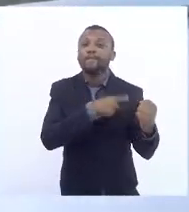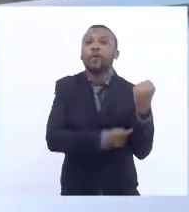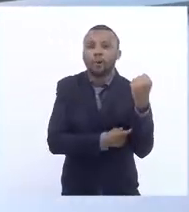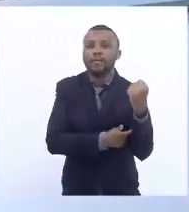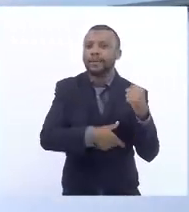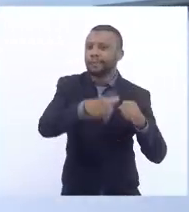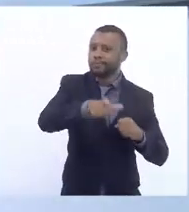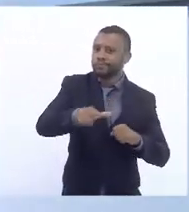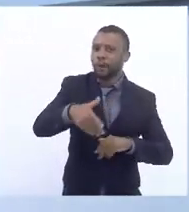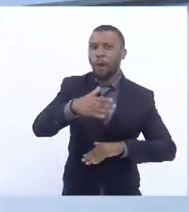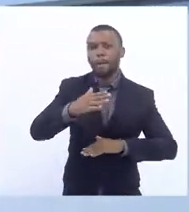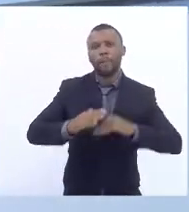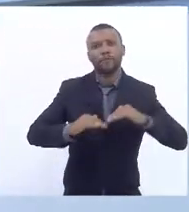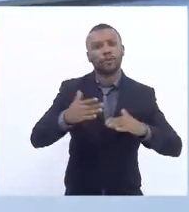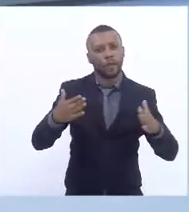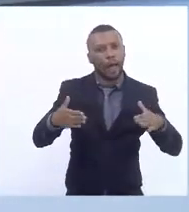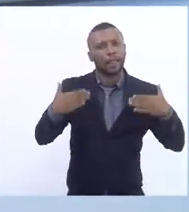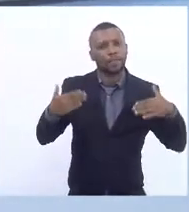Deputado...